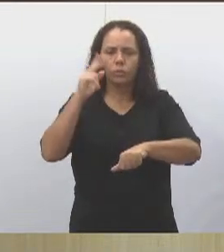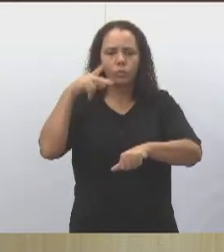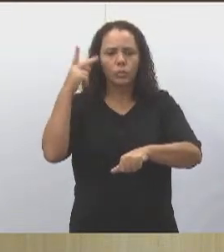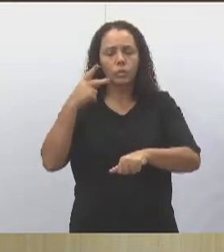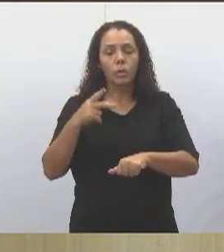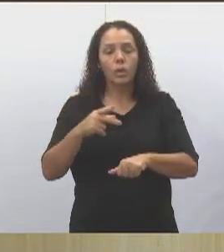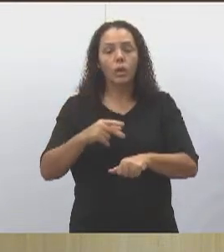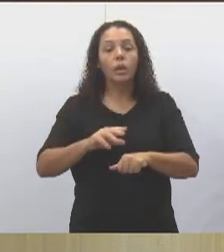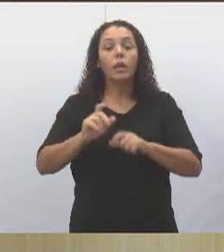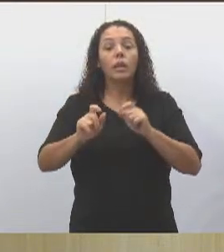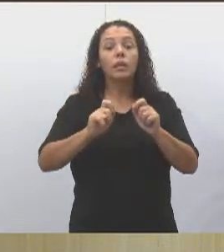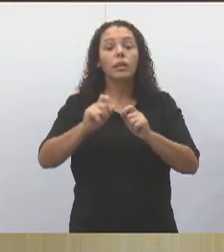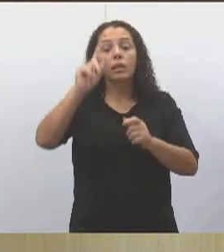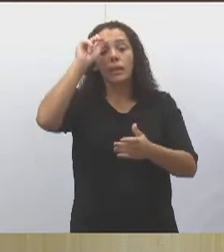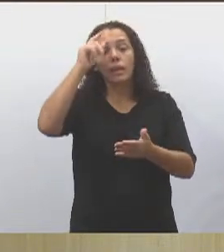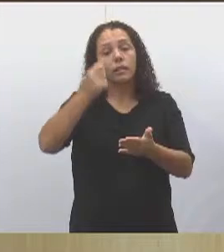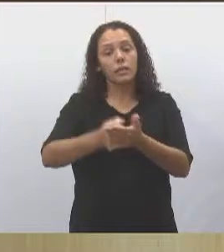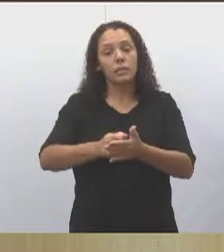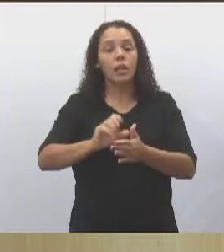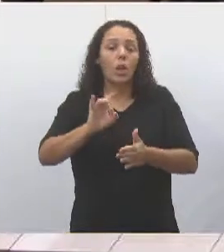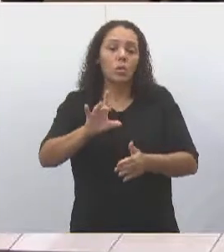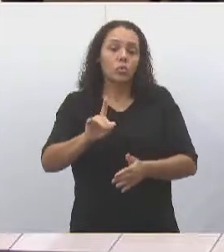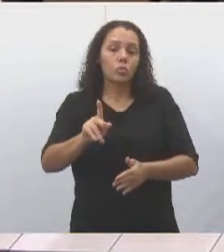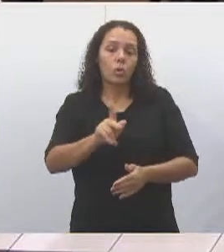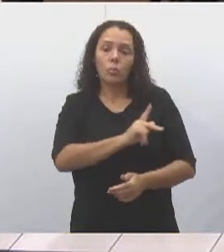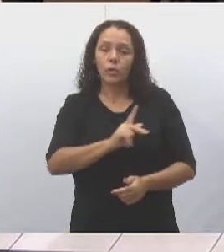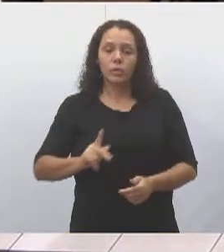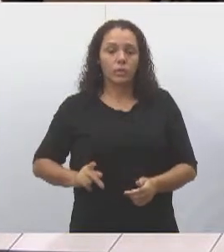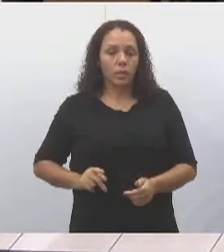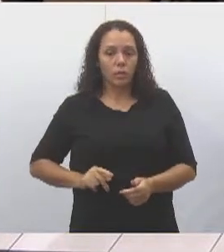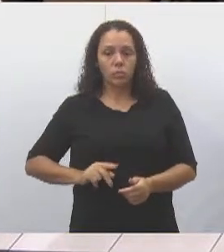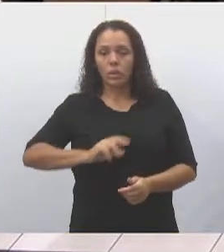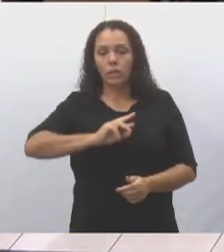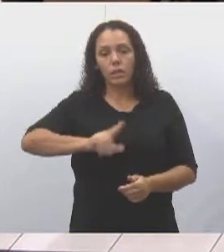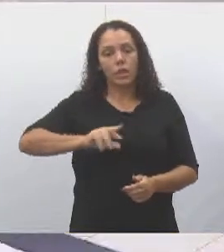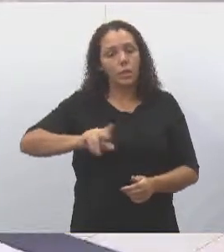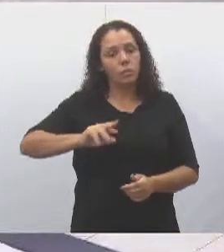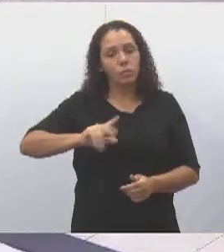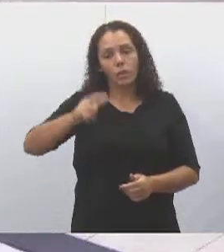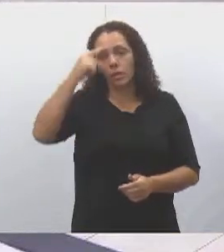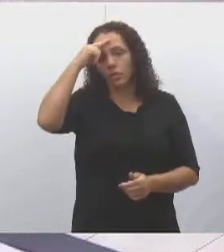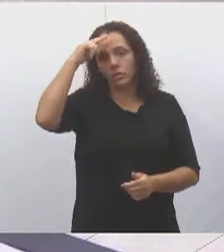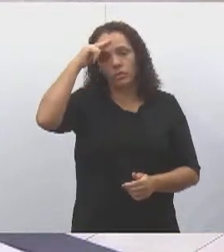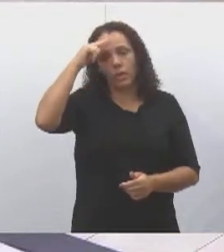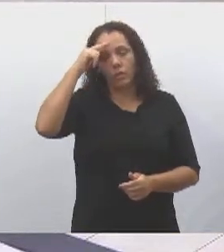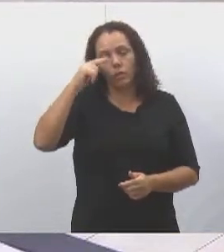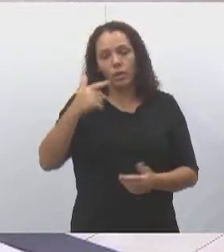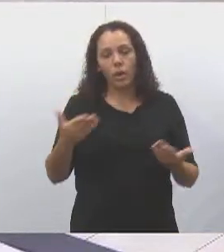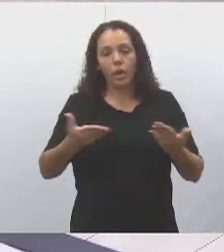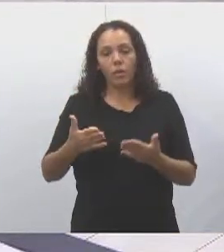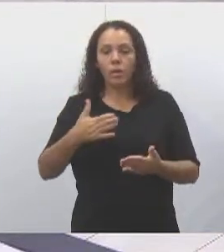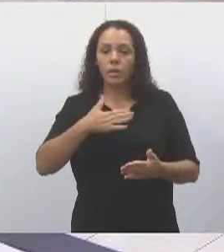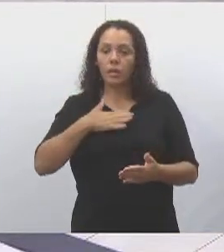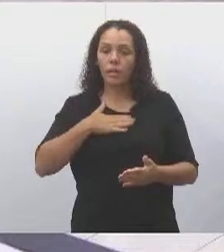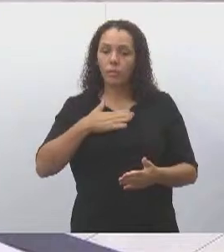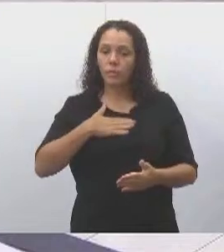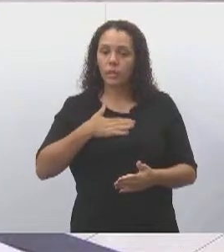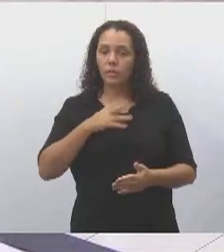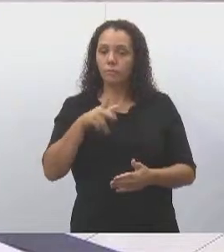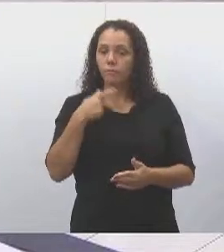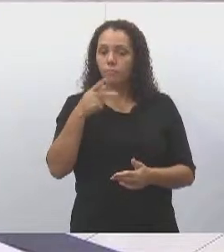o presidente. Você não Voltava encerra, quem pra encerra é o mesa. presidente, ele não encerrou. Eu vou falar agora. Então fala, depois eu falo. Boa